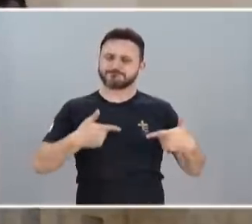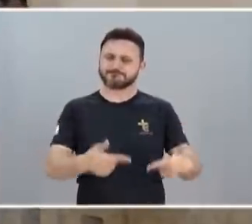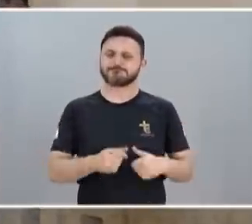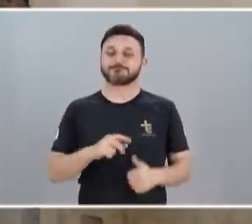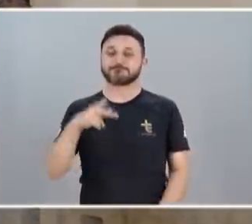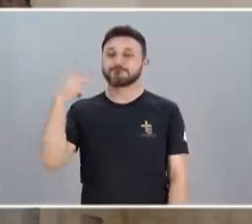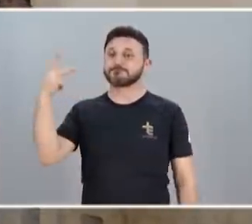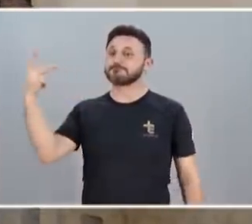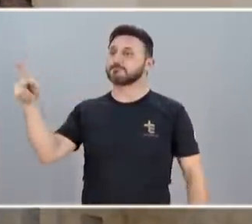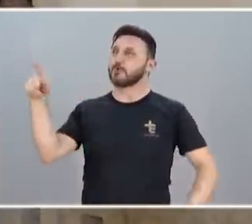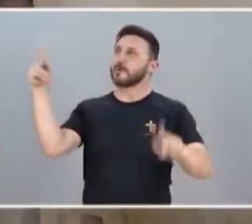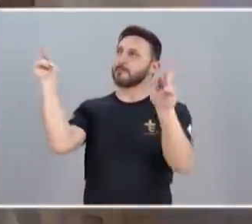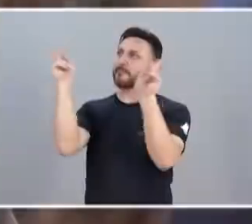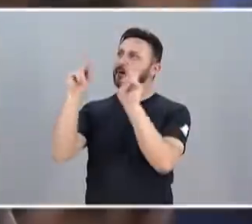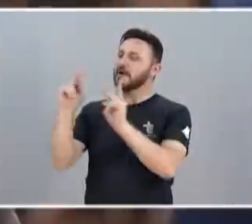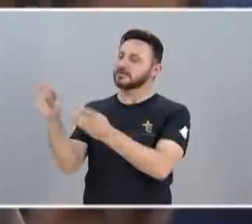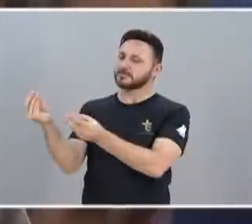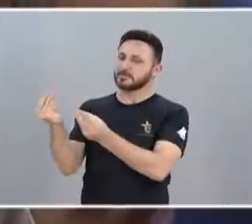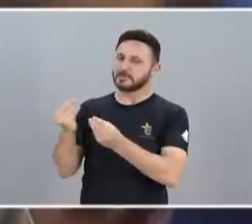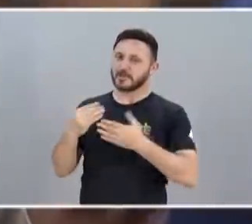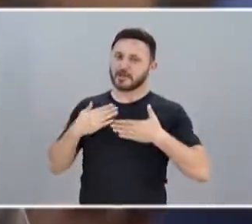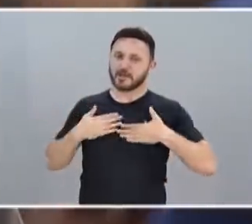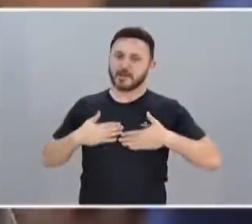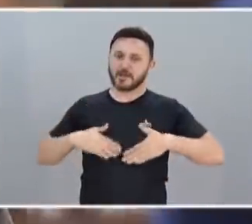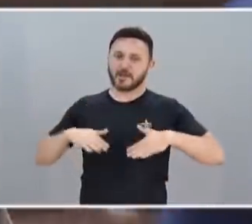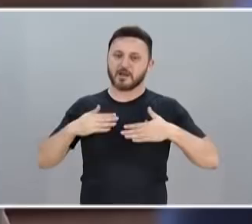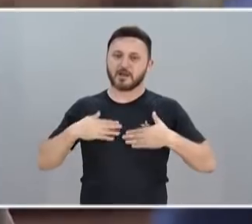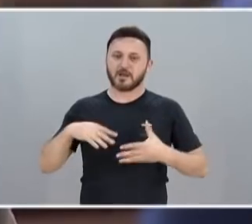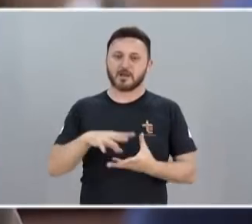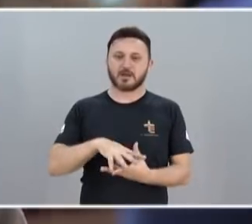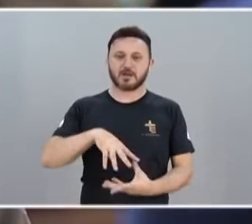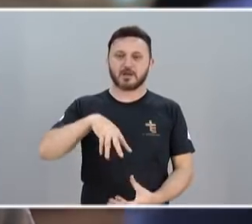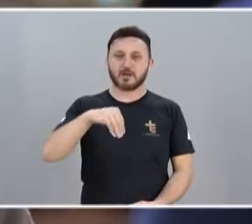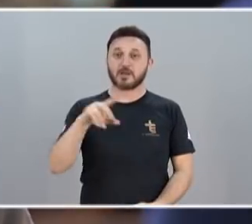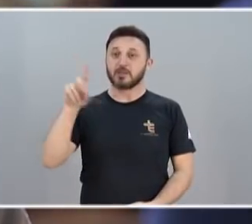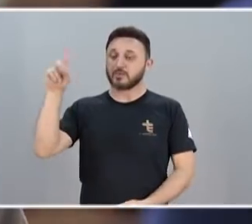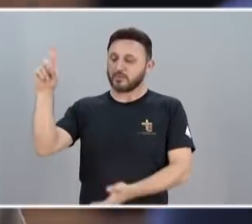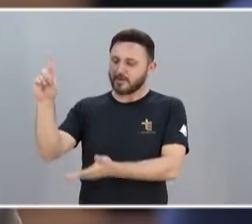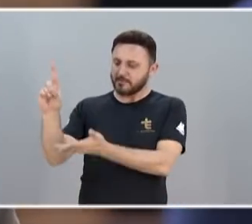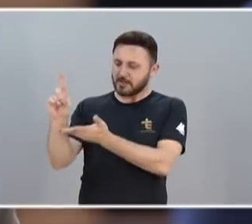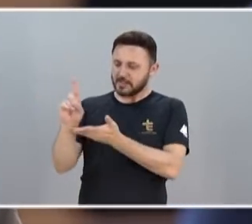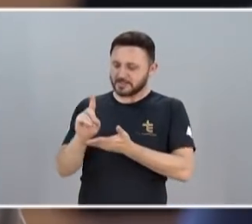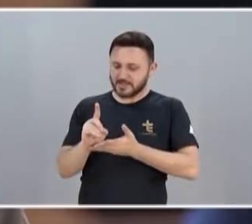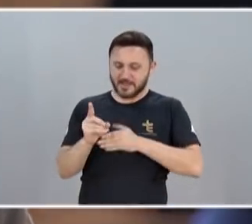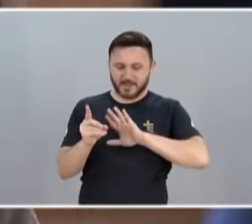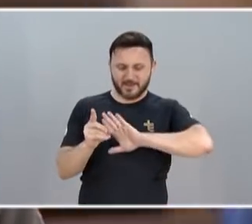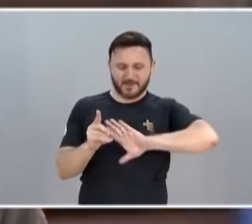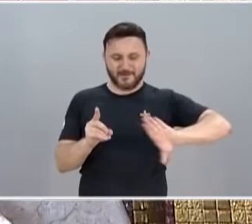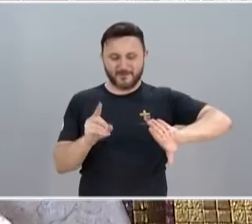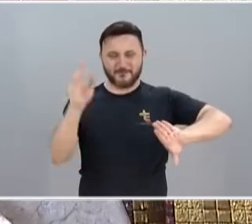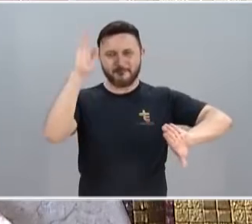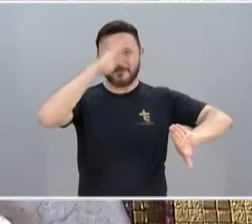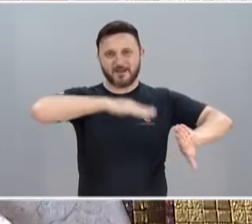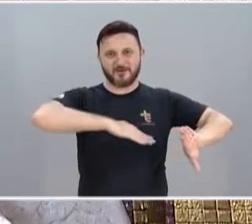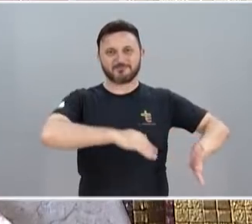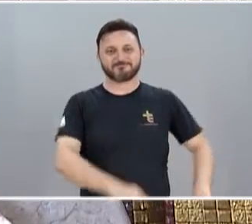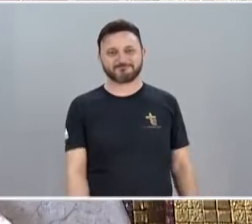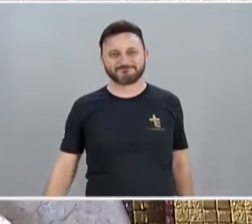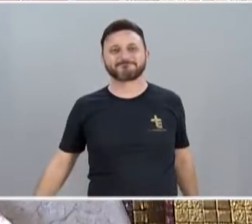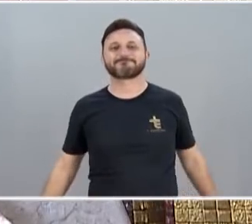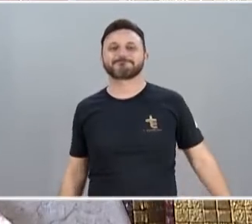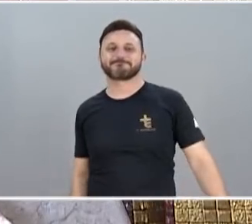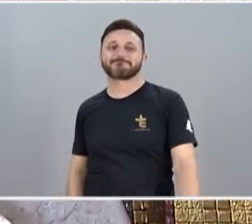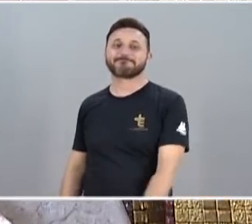paz aquieta a alma, e tua presença afasta todo o mal. De pé.